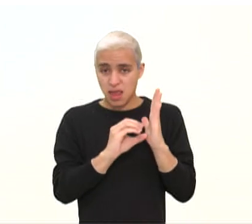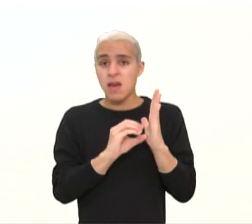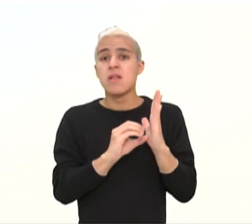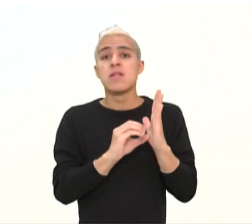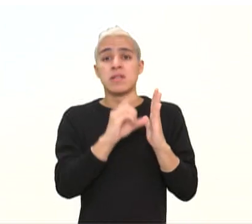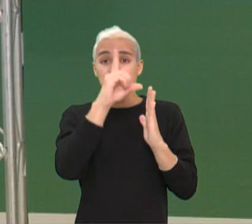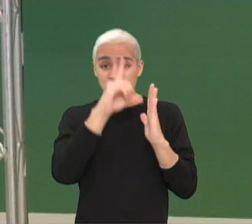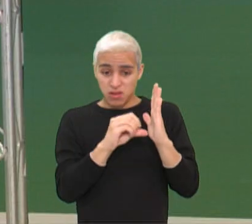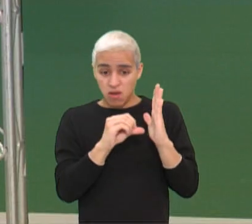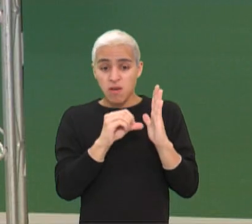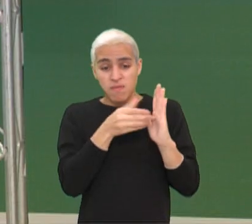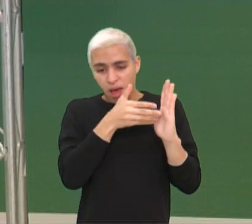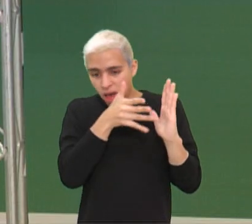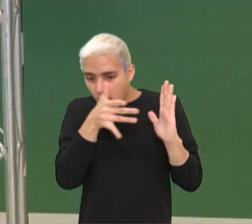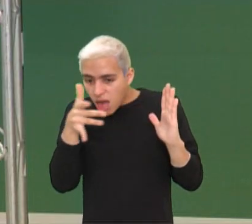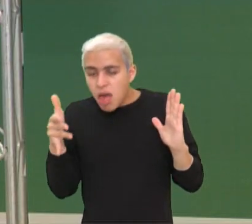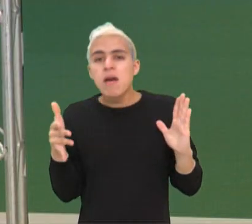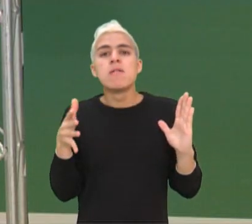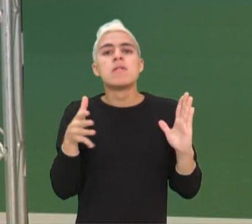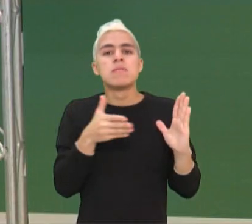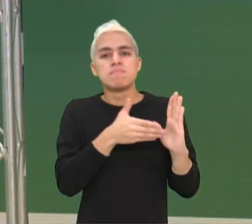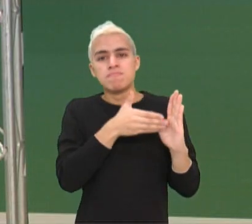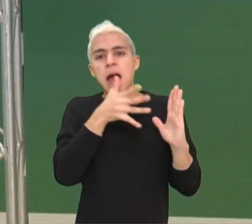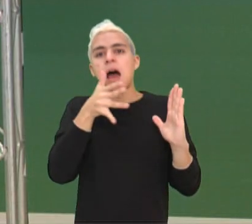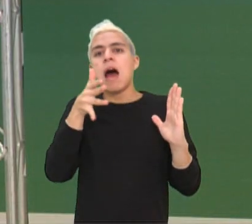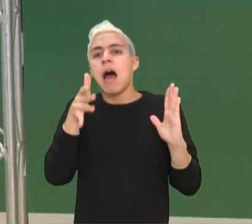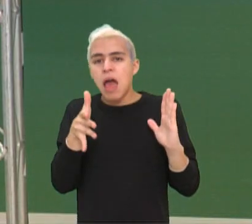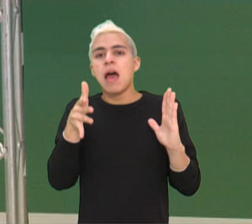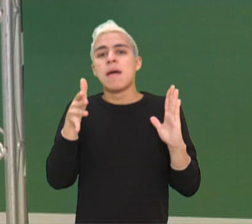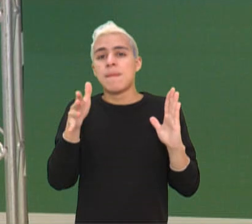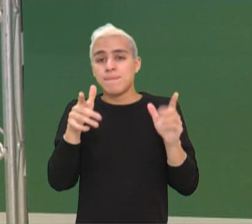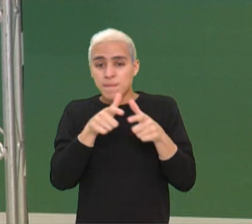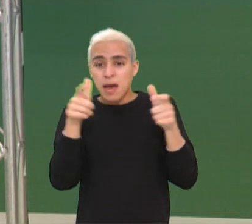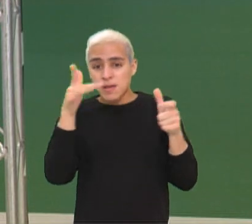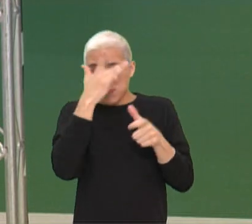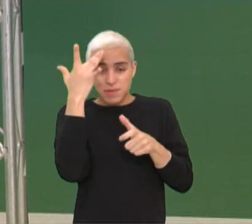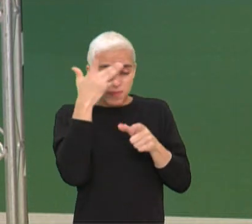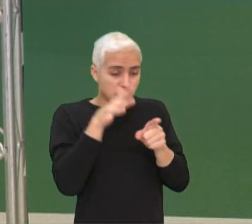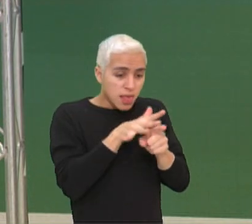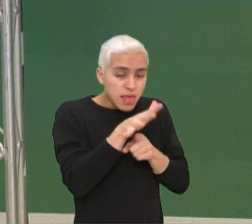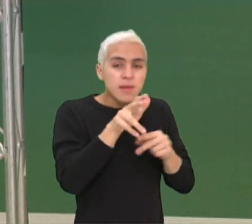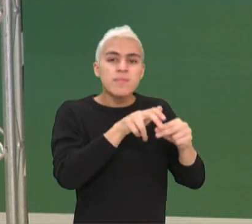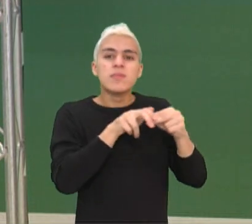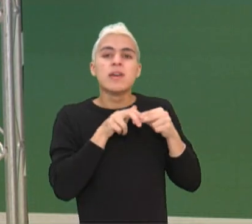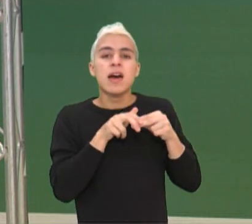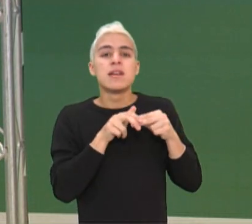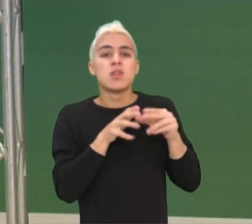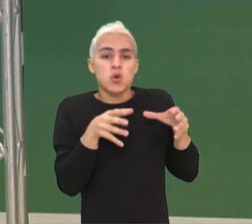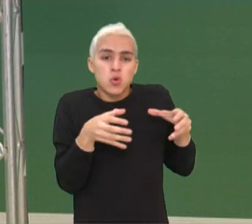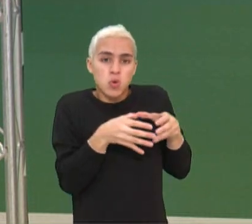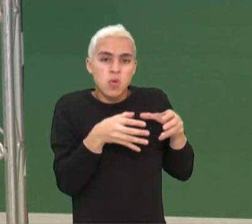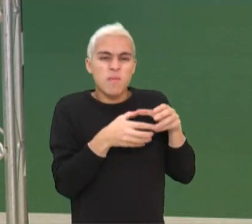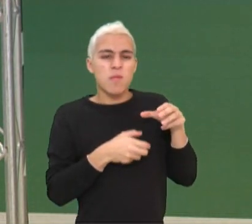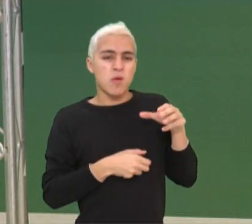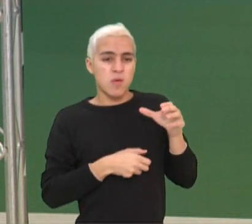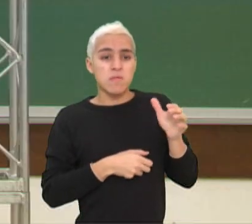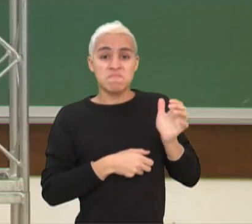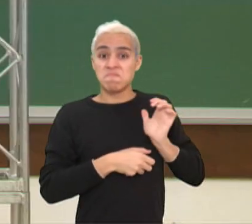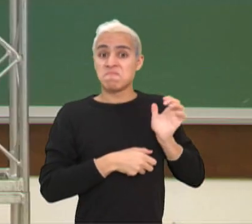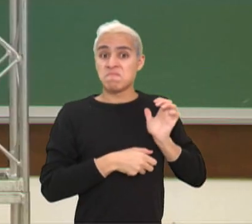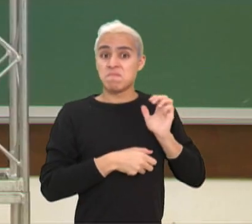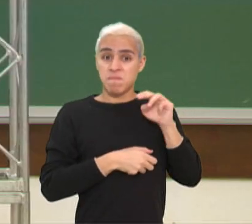XIX. Século XIX que todos, né, que teve acesso à maioria das pessoas. Devido ao surgimento da classe média, que tinha mais tempo para o